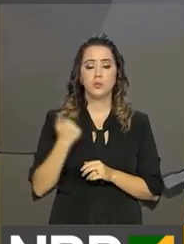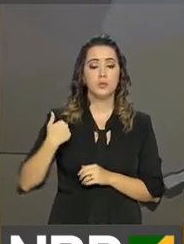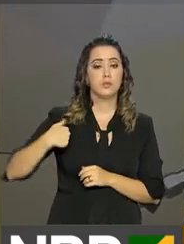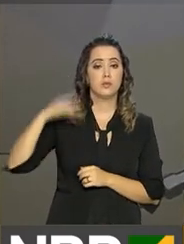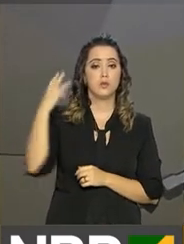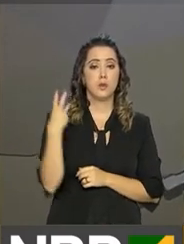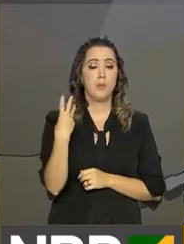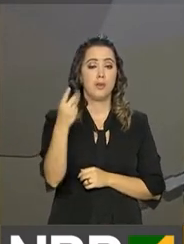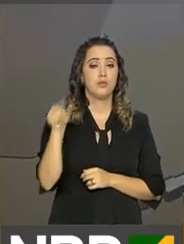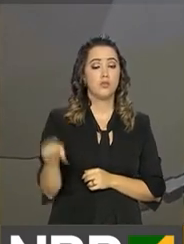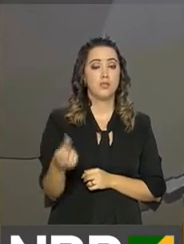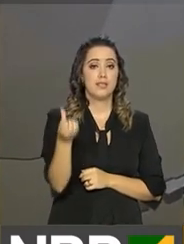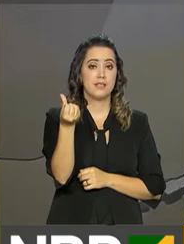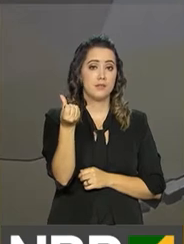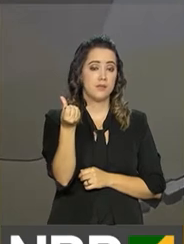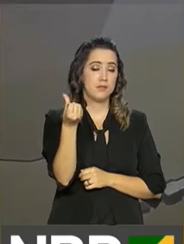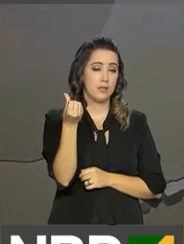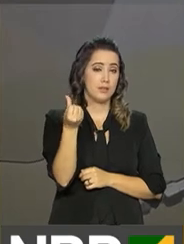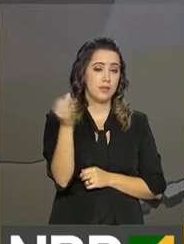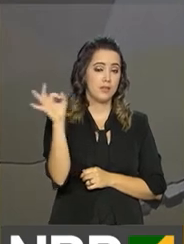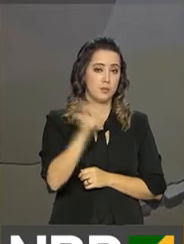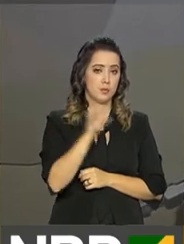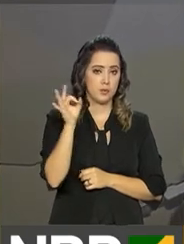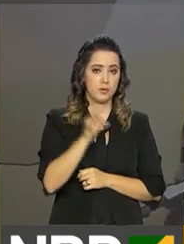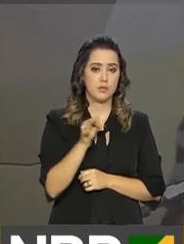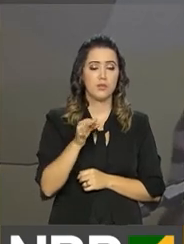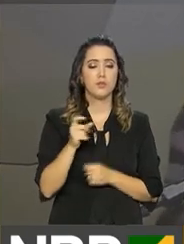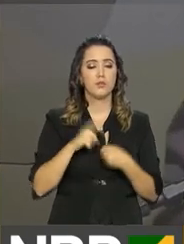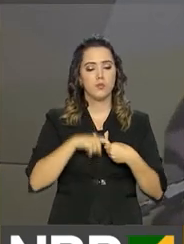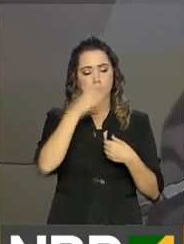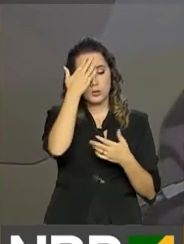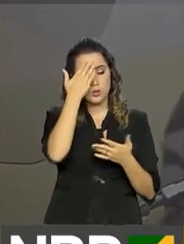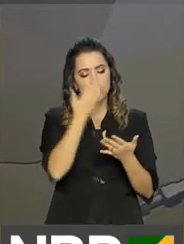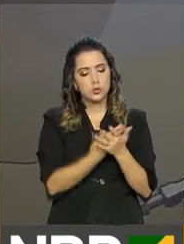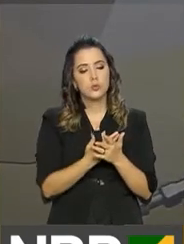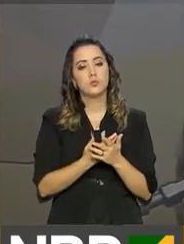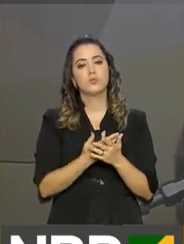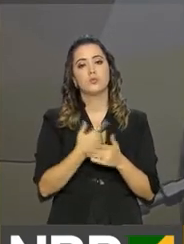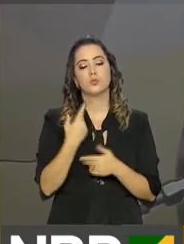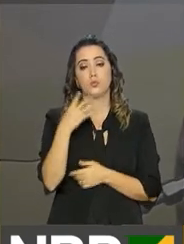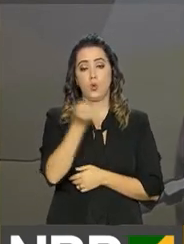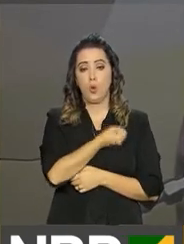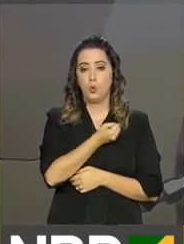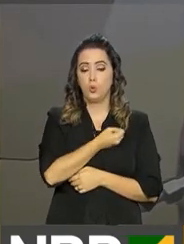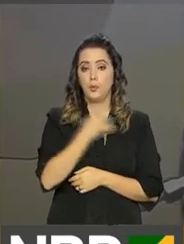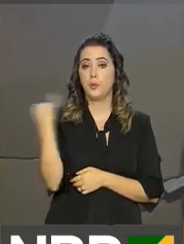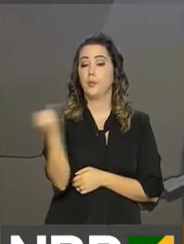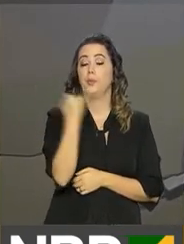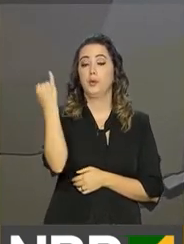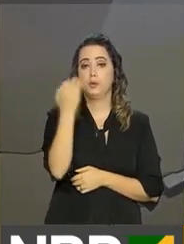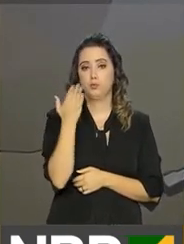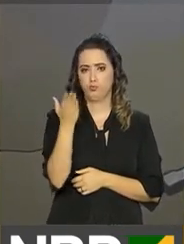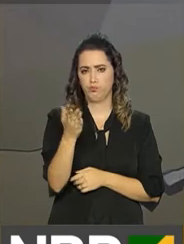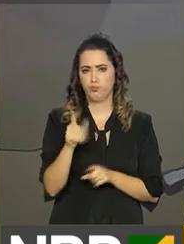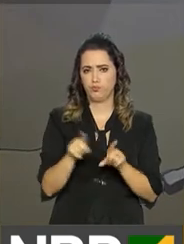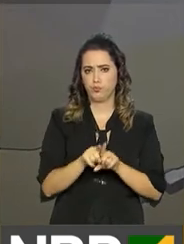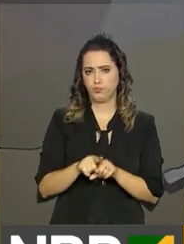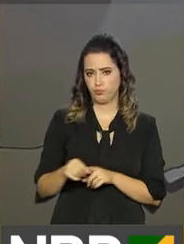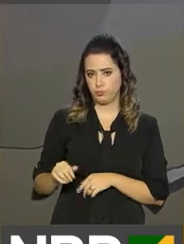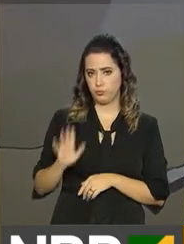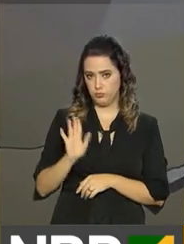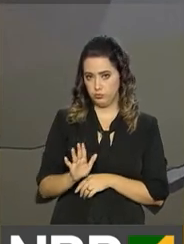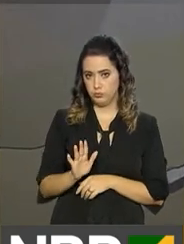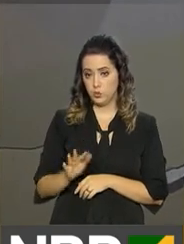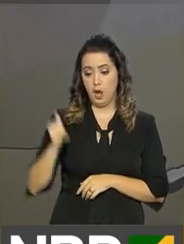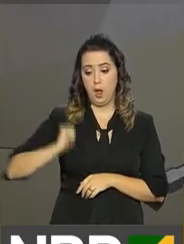mais de 3,5%. E a confiança começa a se restabelecer. Vou dar um dado para vocês importante. A Bolsa de Valores,